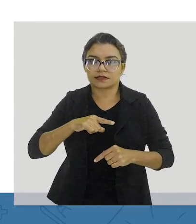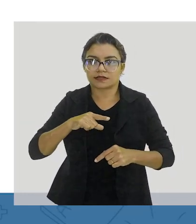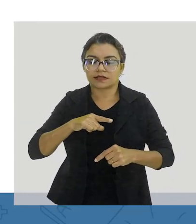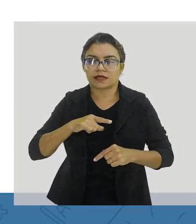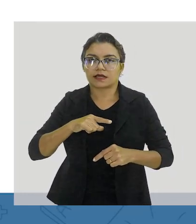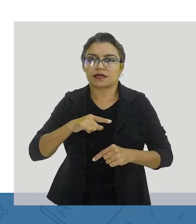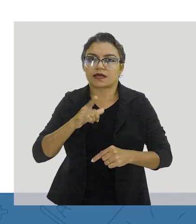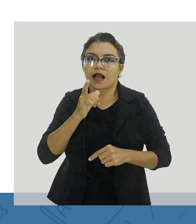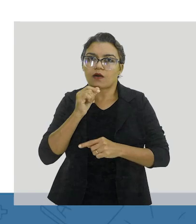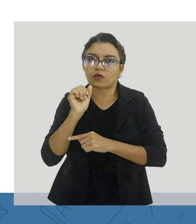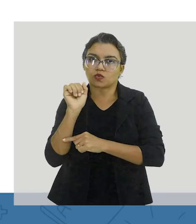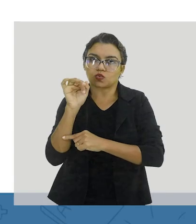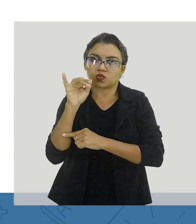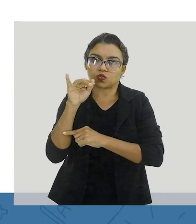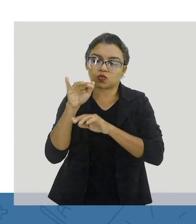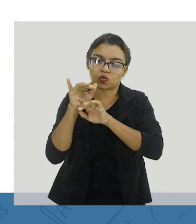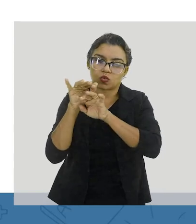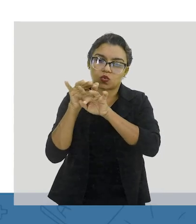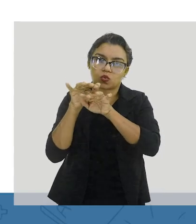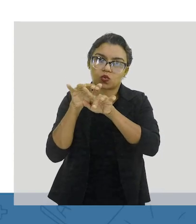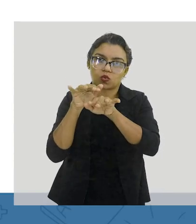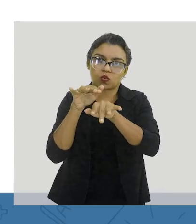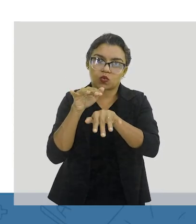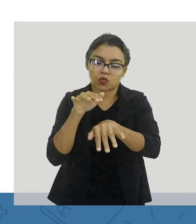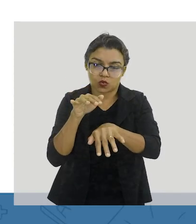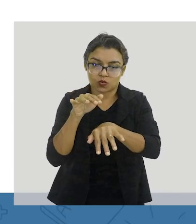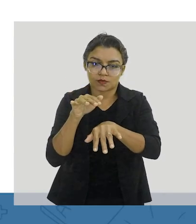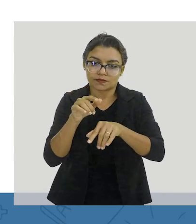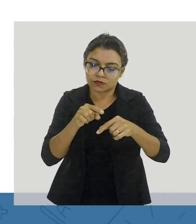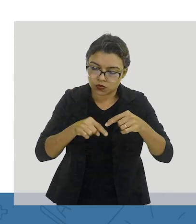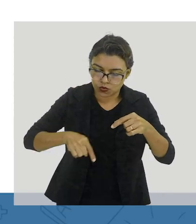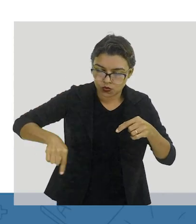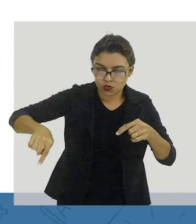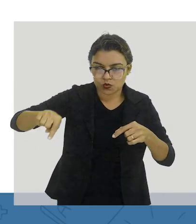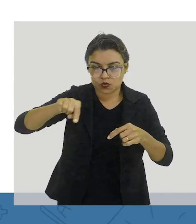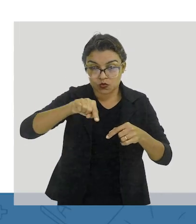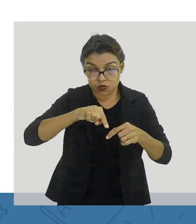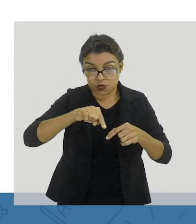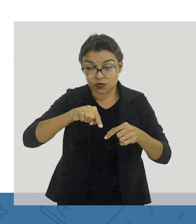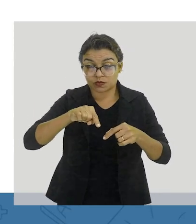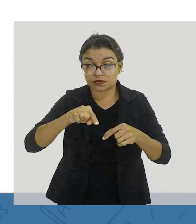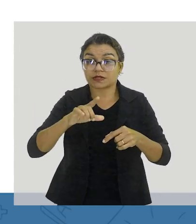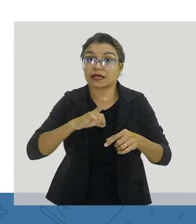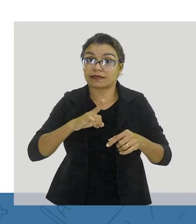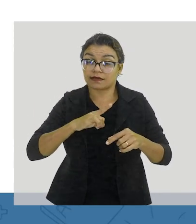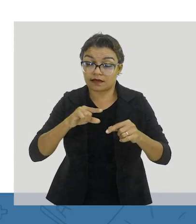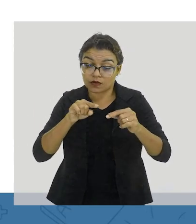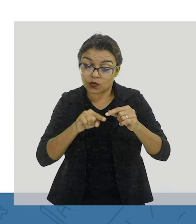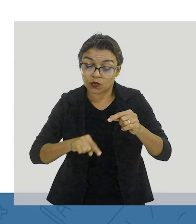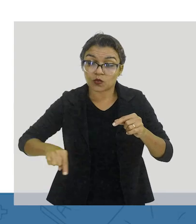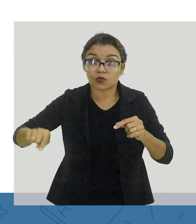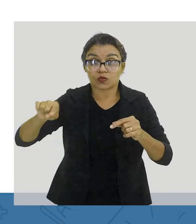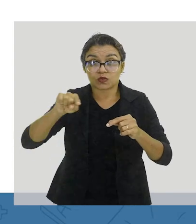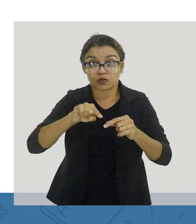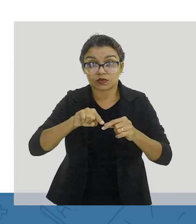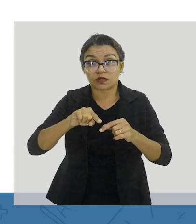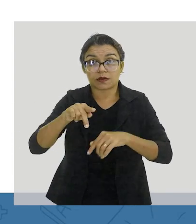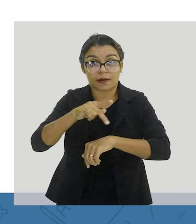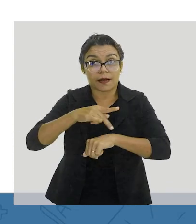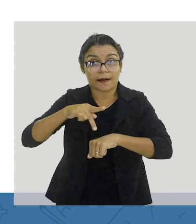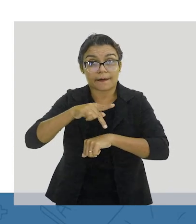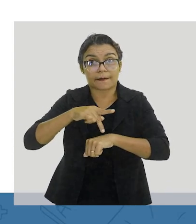centro e em seu entorno um passeio. Os círculos que definem a praça e o chafariz